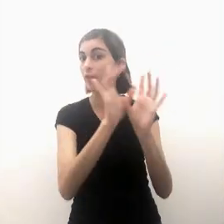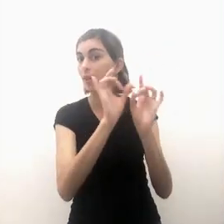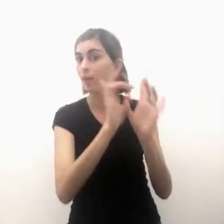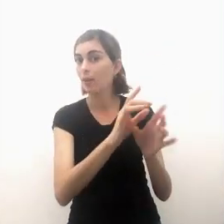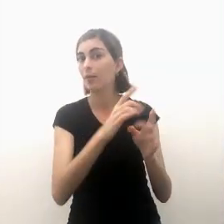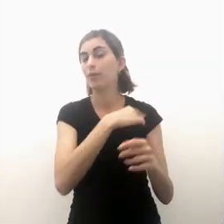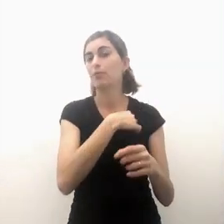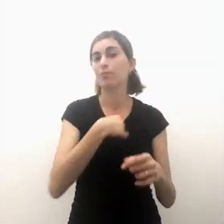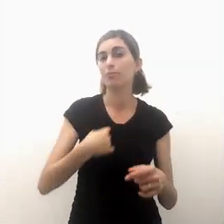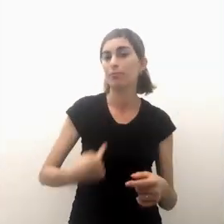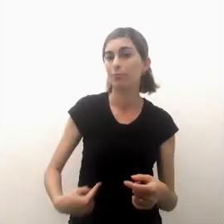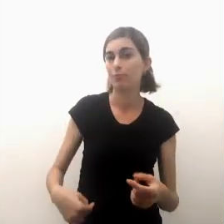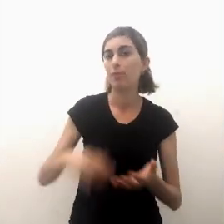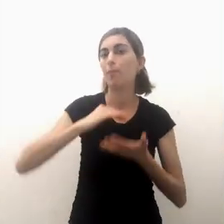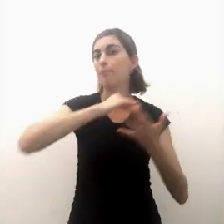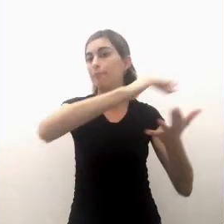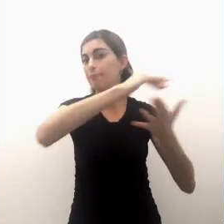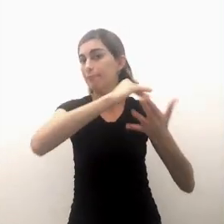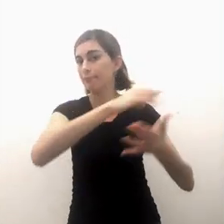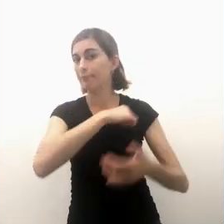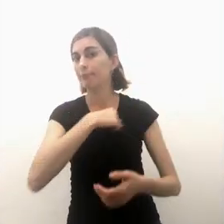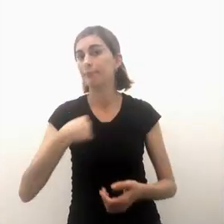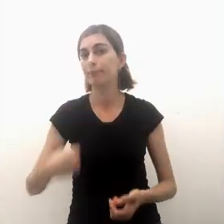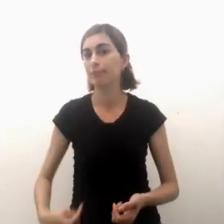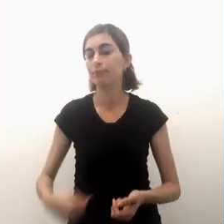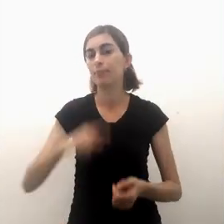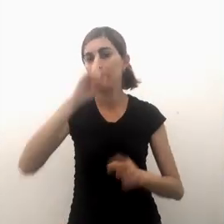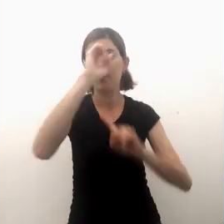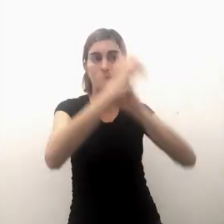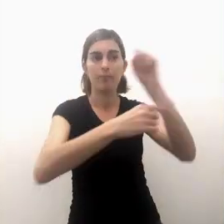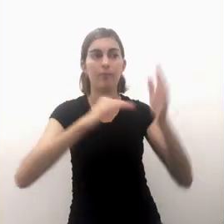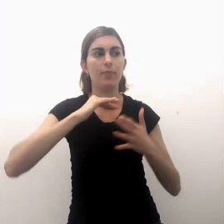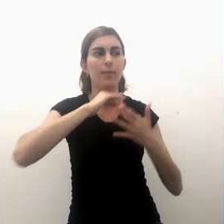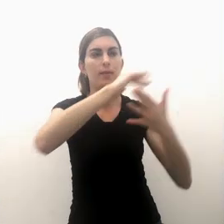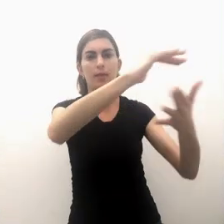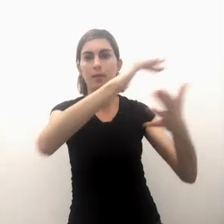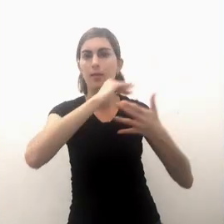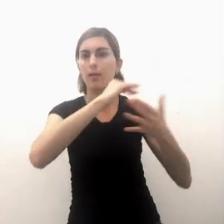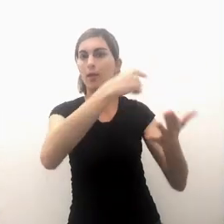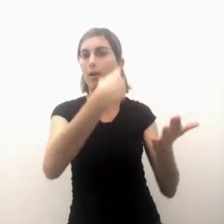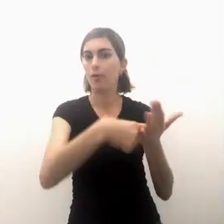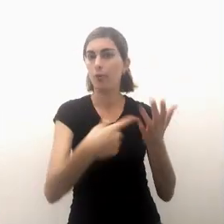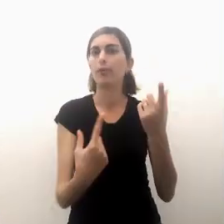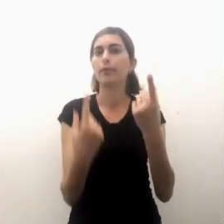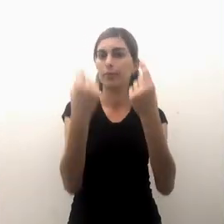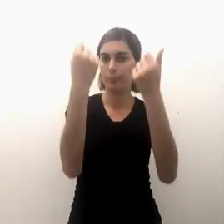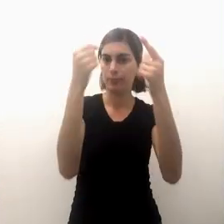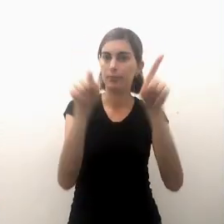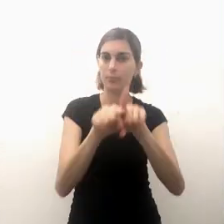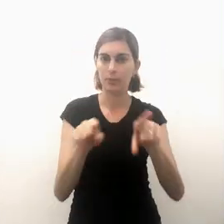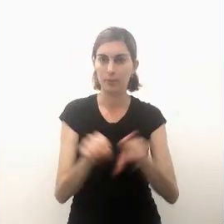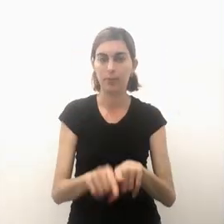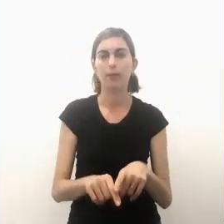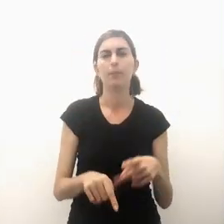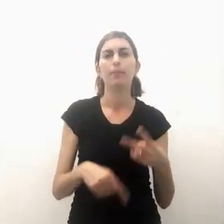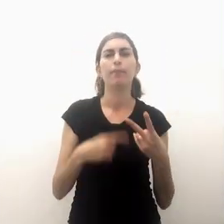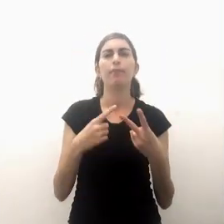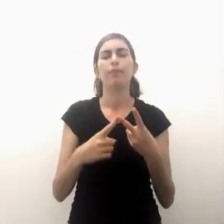soja, essa soja ela é enviada para os chineses, tá, gente? Então, é um acordo econômico também de muita